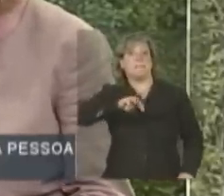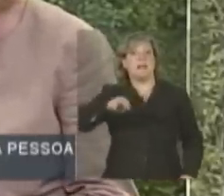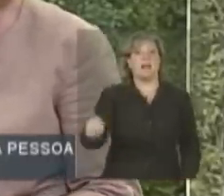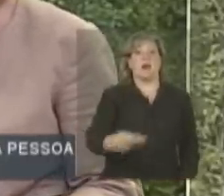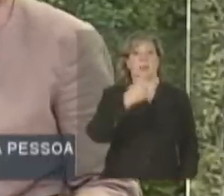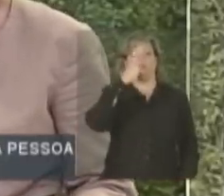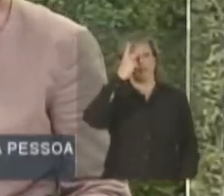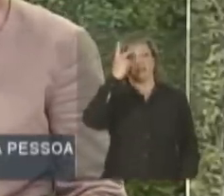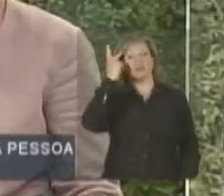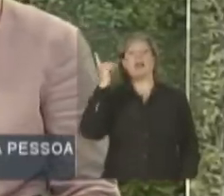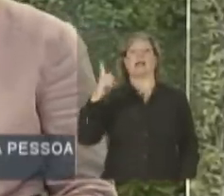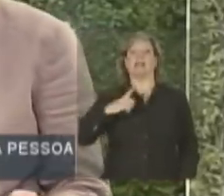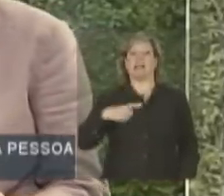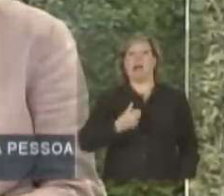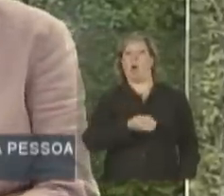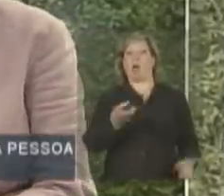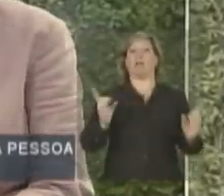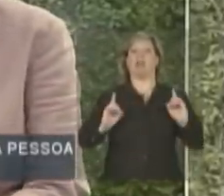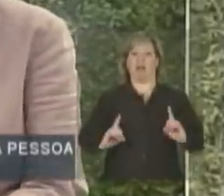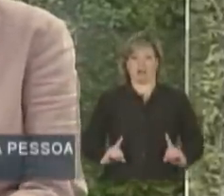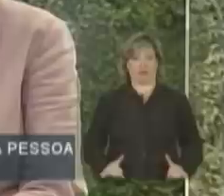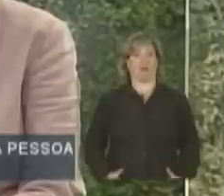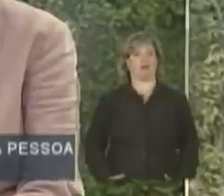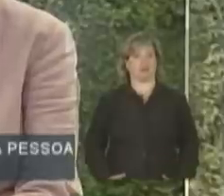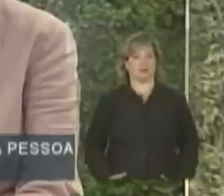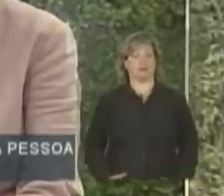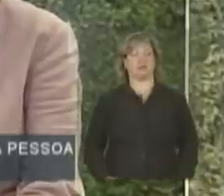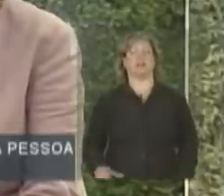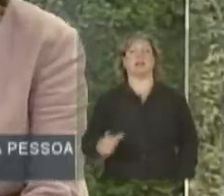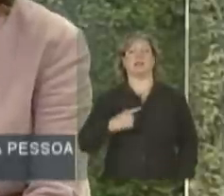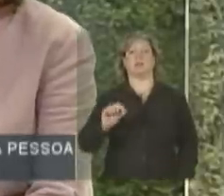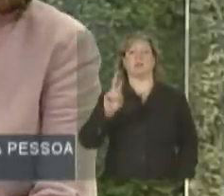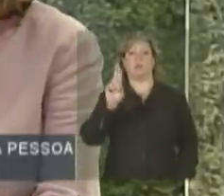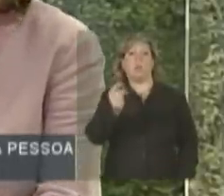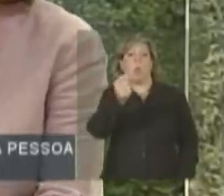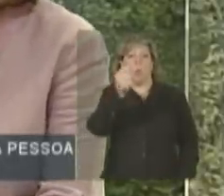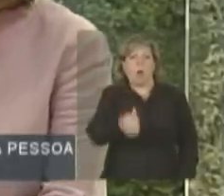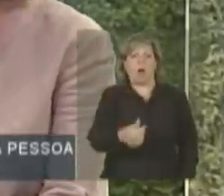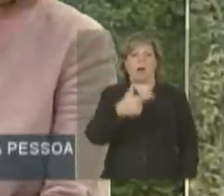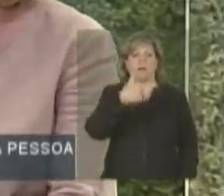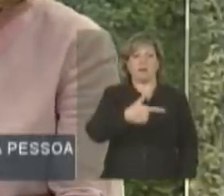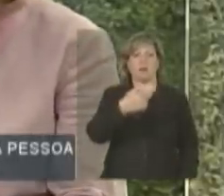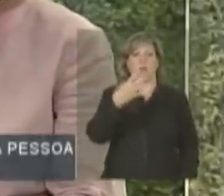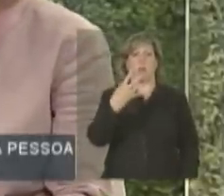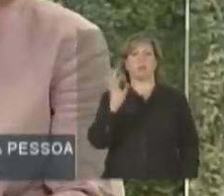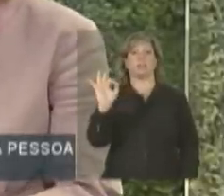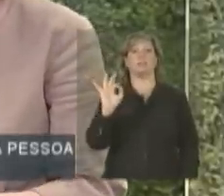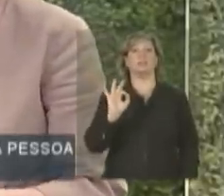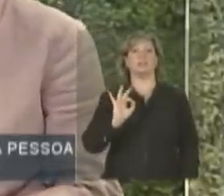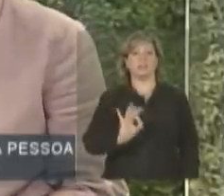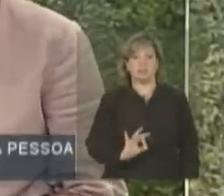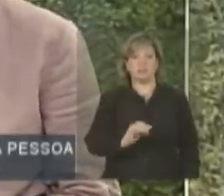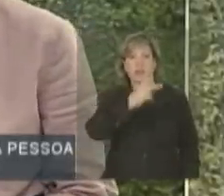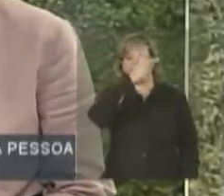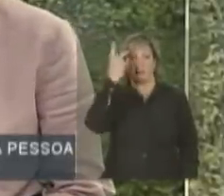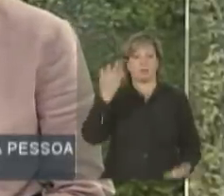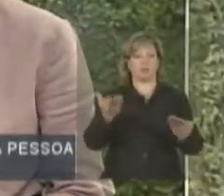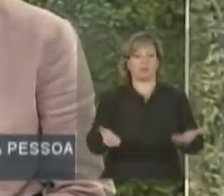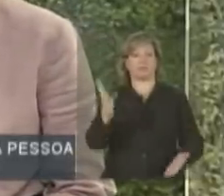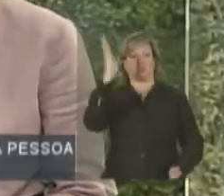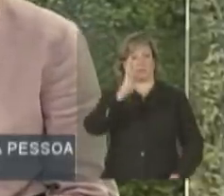pessoas com alguma deficiência, o que representa quase 24% da nossa